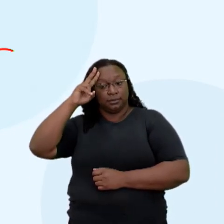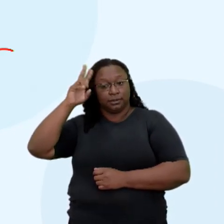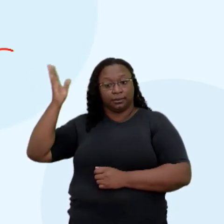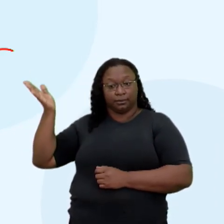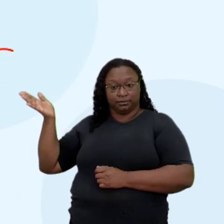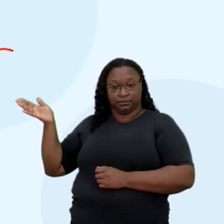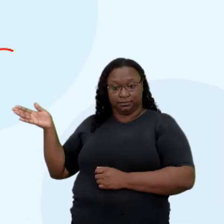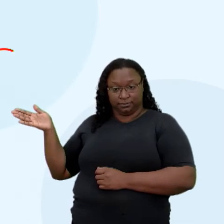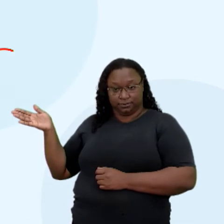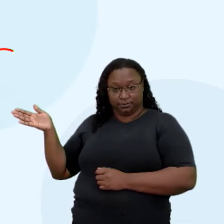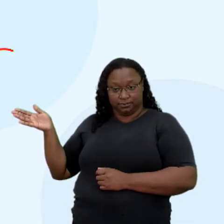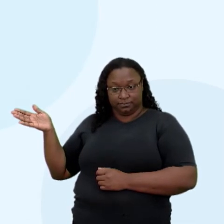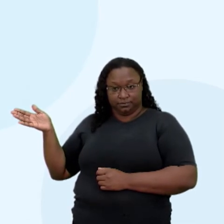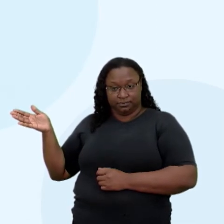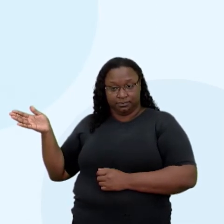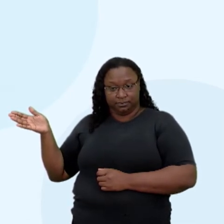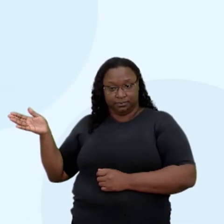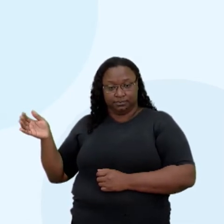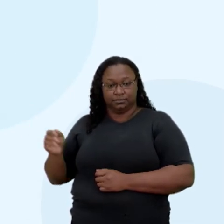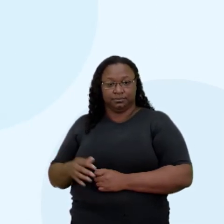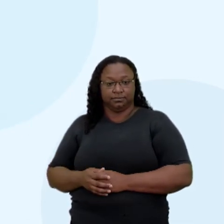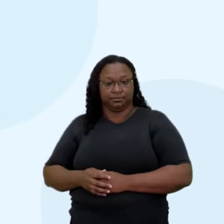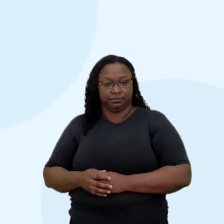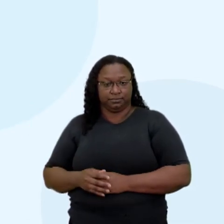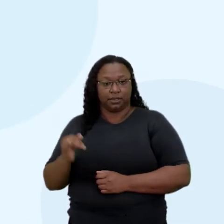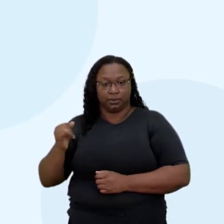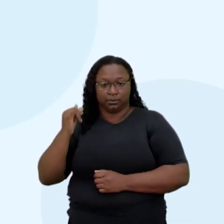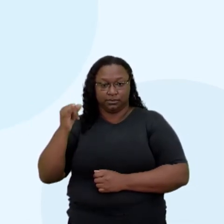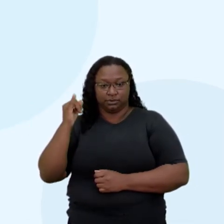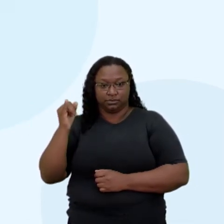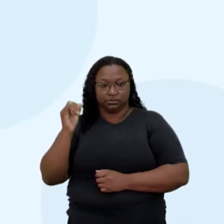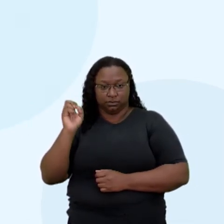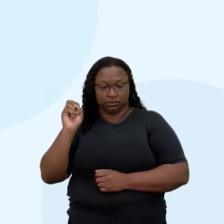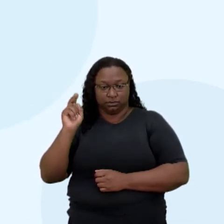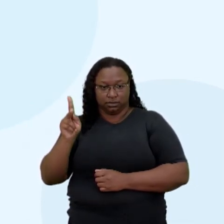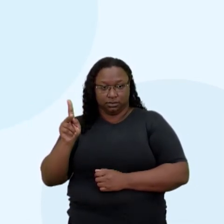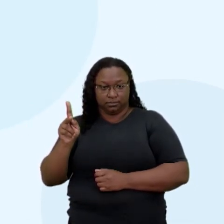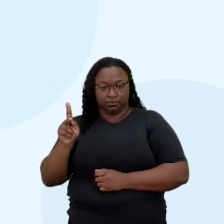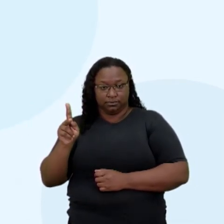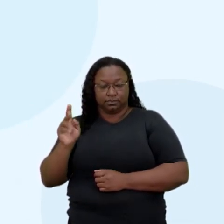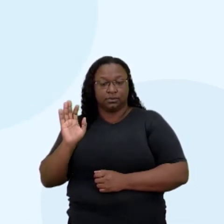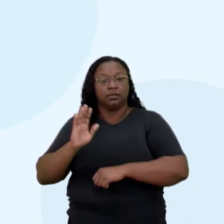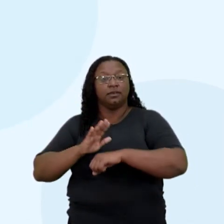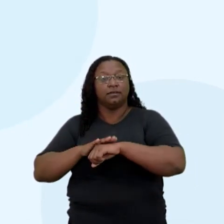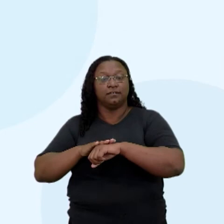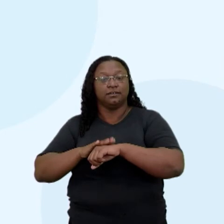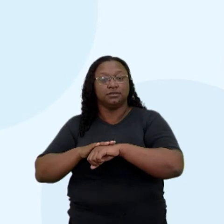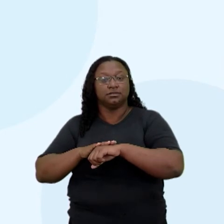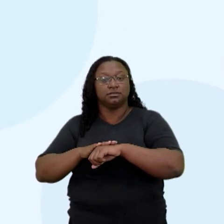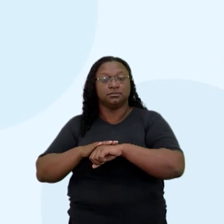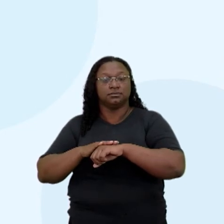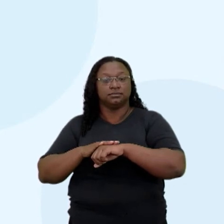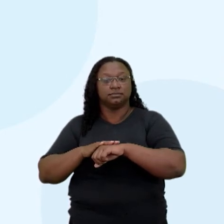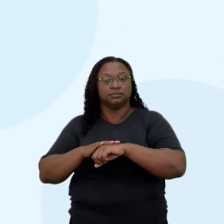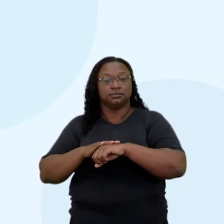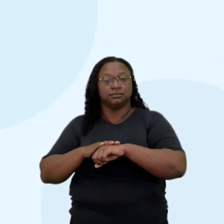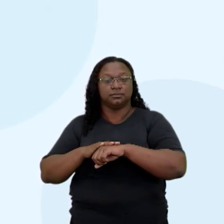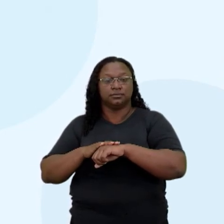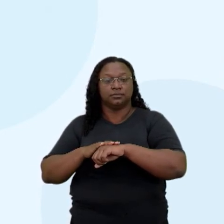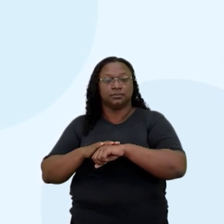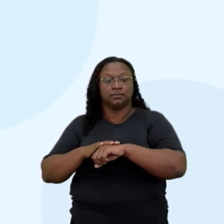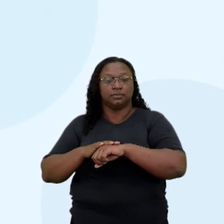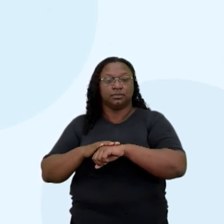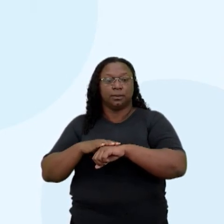Olha ele aparecendo de novo, é importante, tá, ok? E aí o que a gente faz? Na sequência, como a gente já tem o parâmetro beta